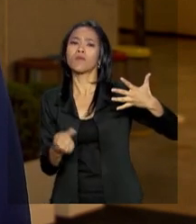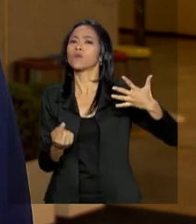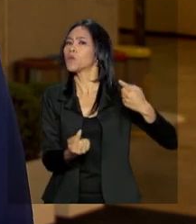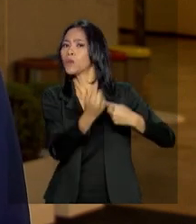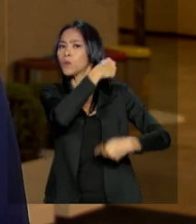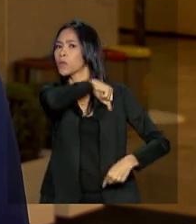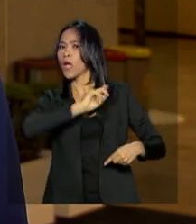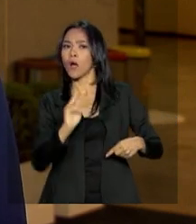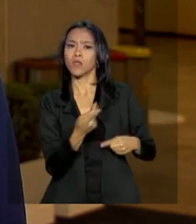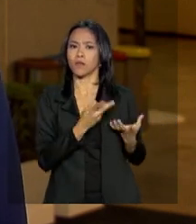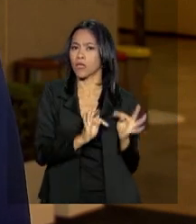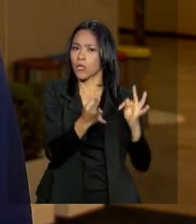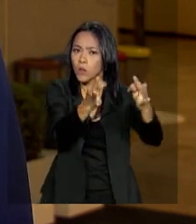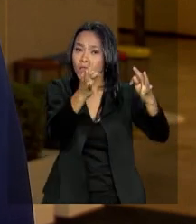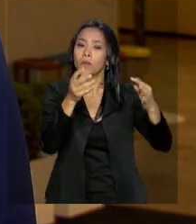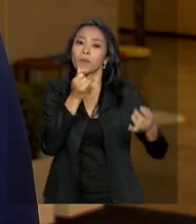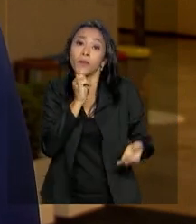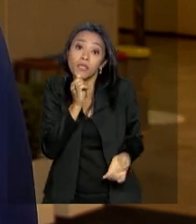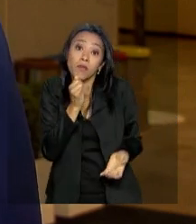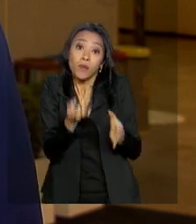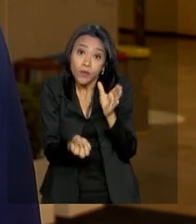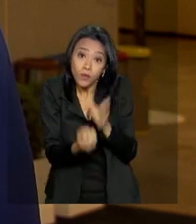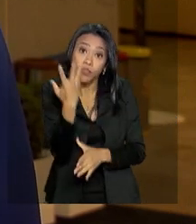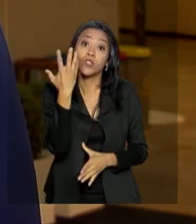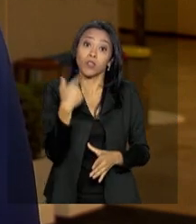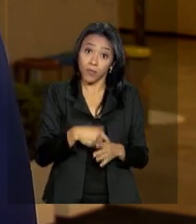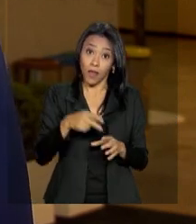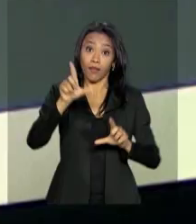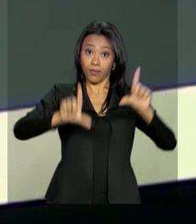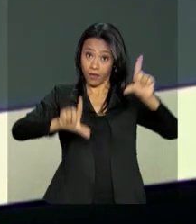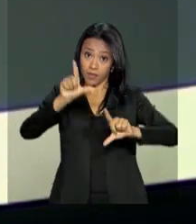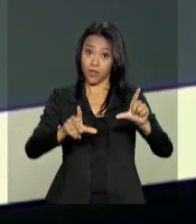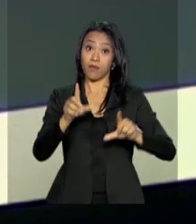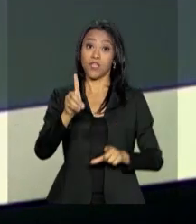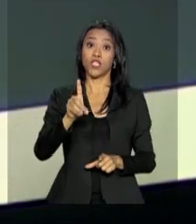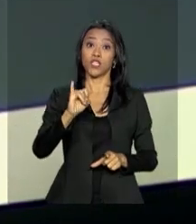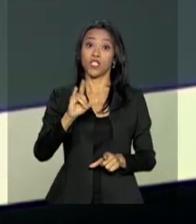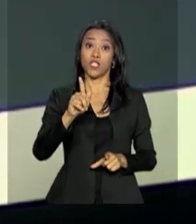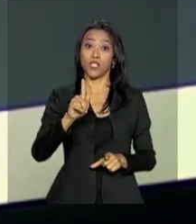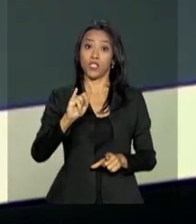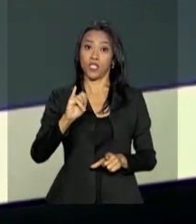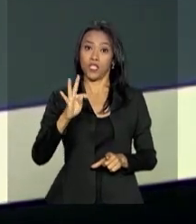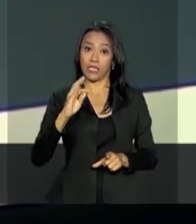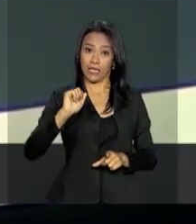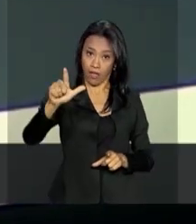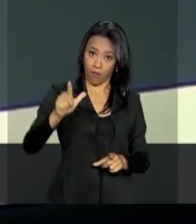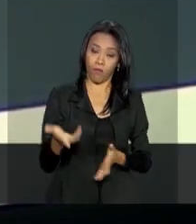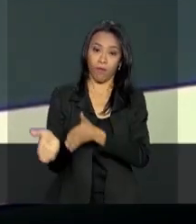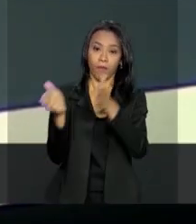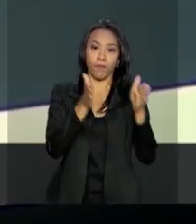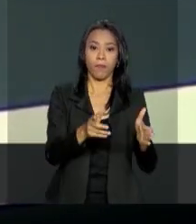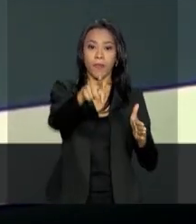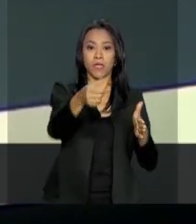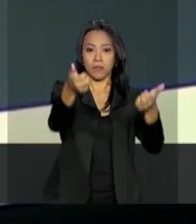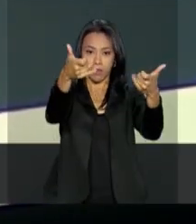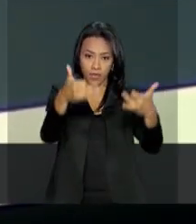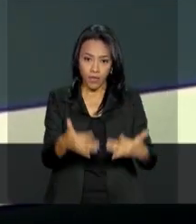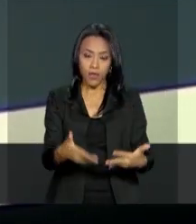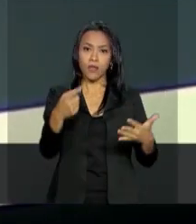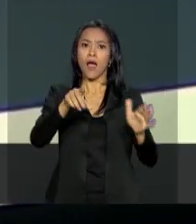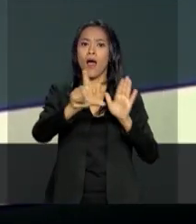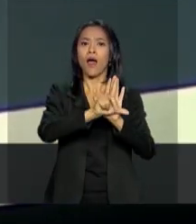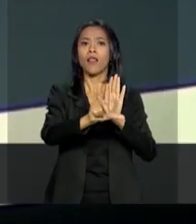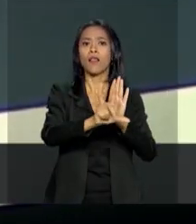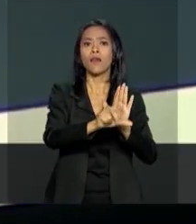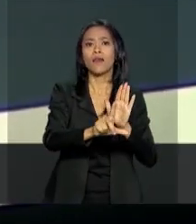setor como por exemplo a implantação da tv digital vitória importante de nosso setor foi a aprovação da lei que